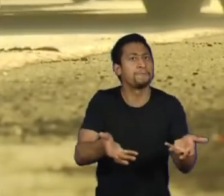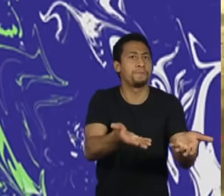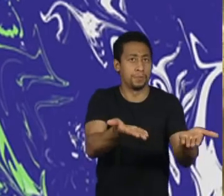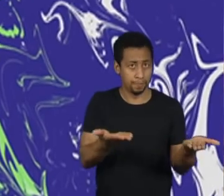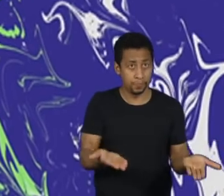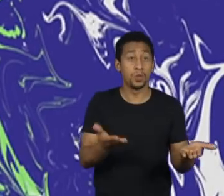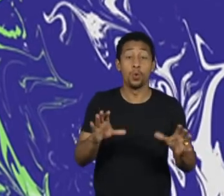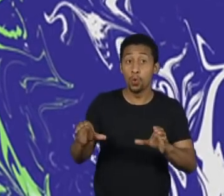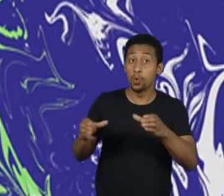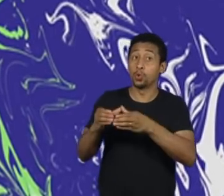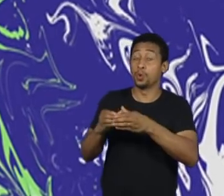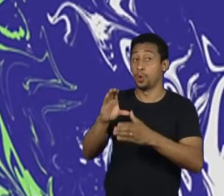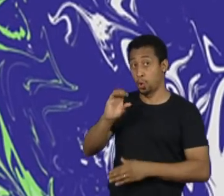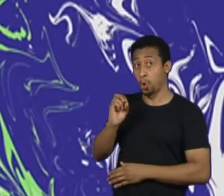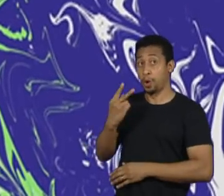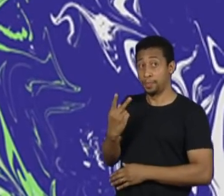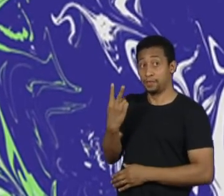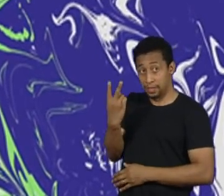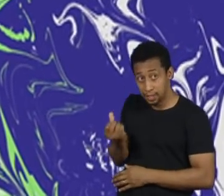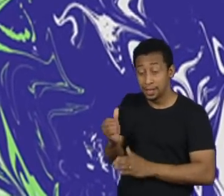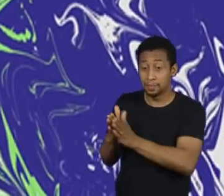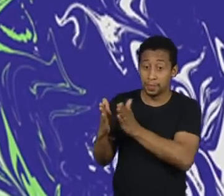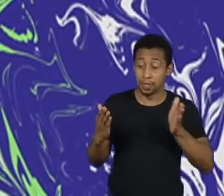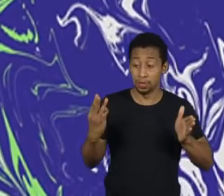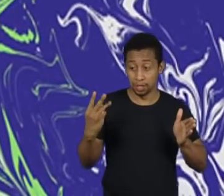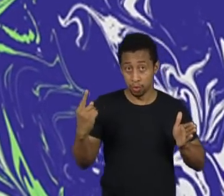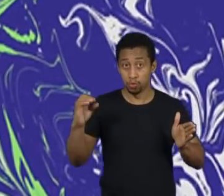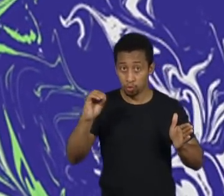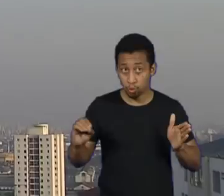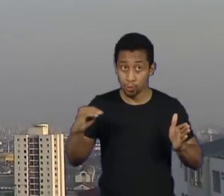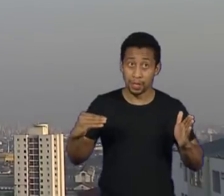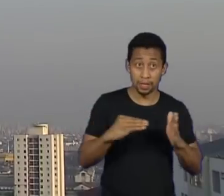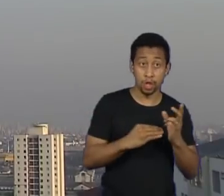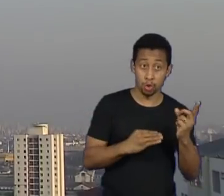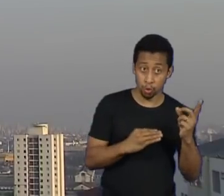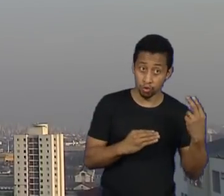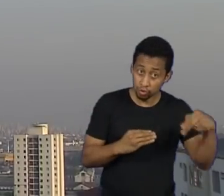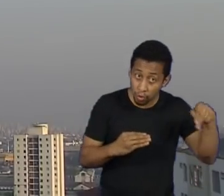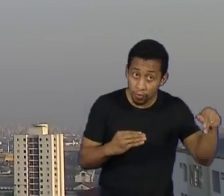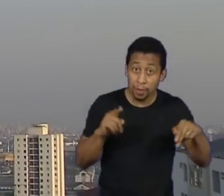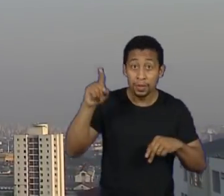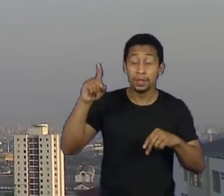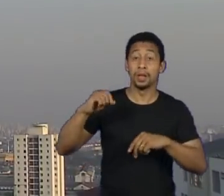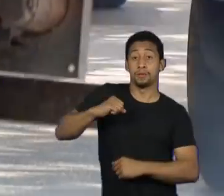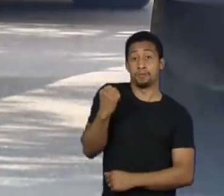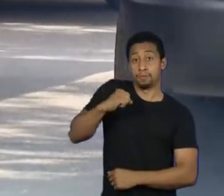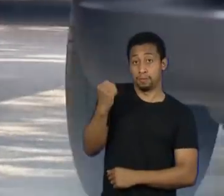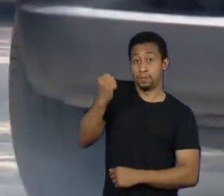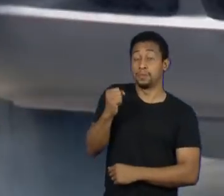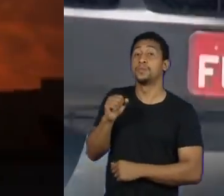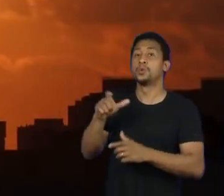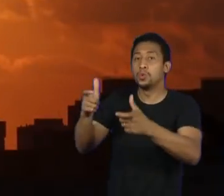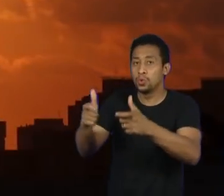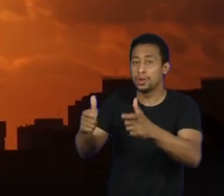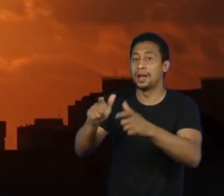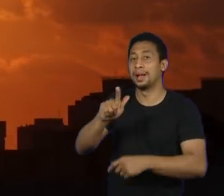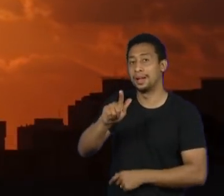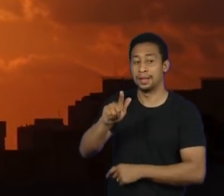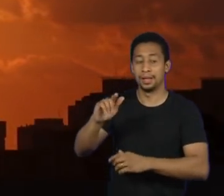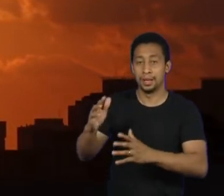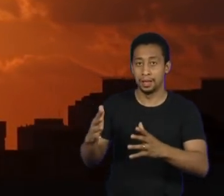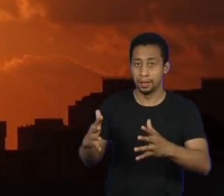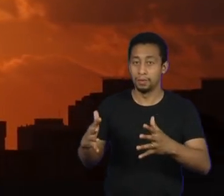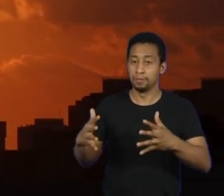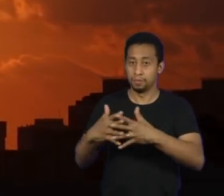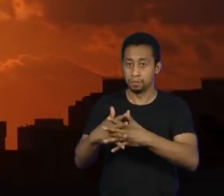Cúpula do Clima vai acontecer de 31 de outubro a 12 de novembro em Glasgow, na Escócia.